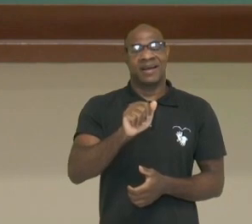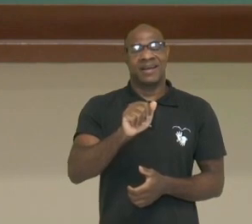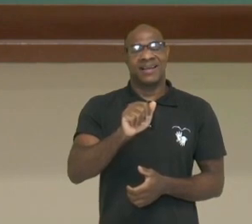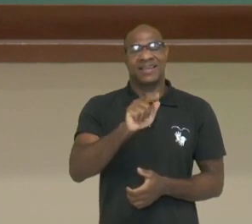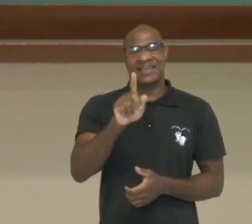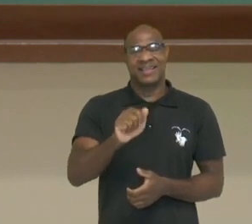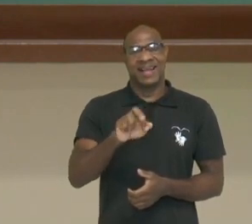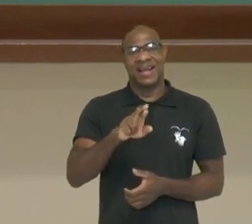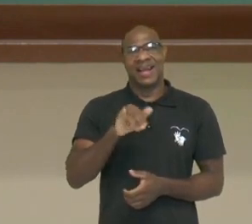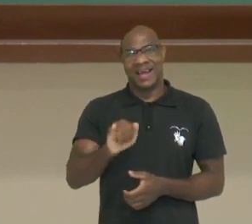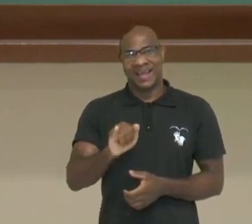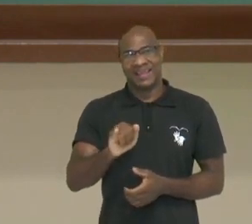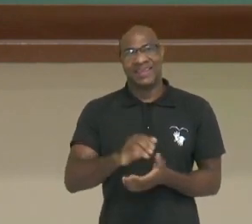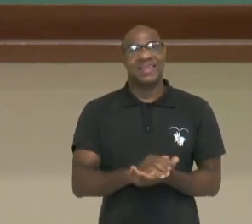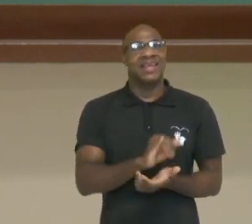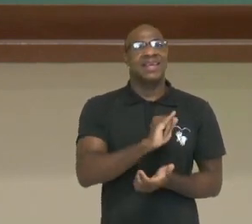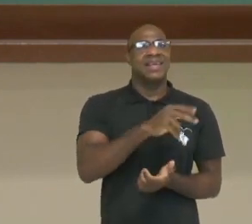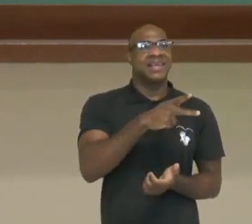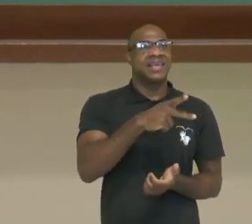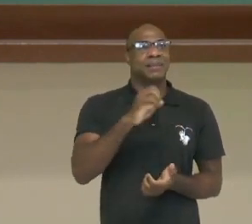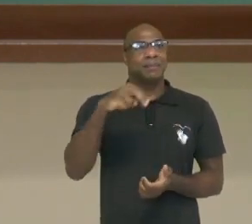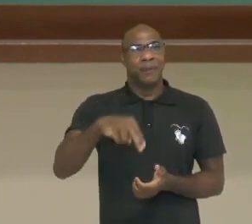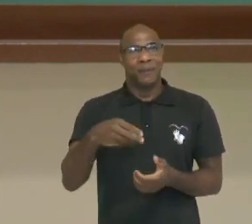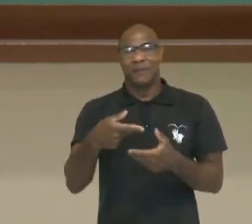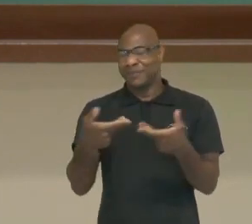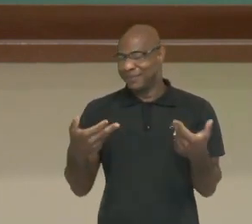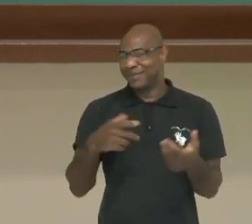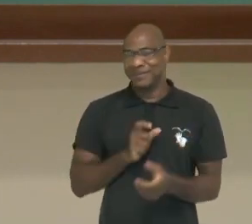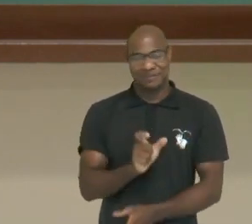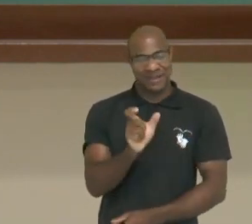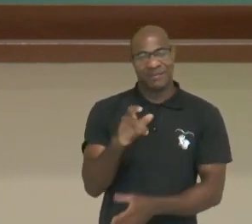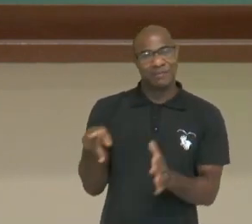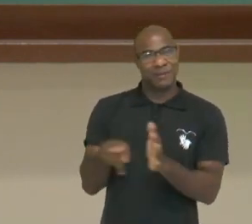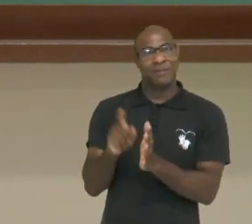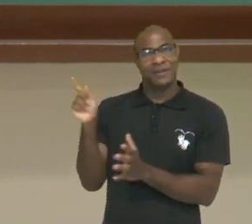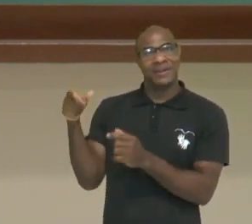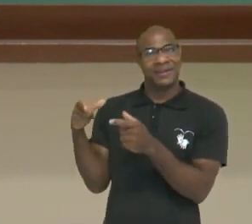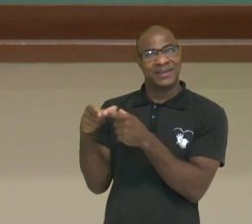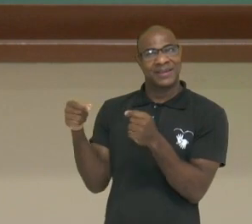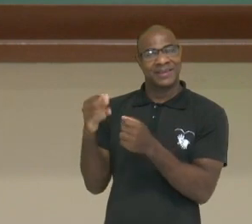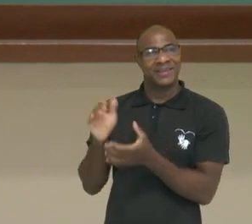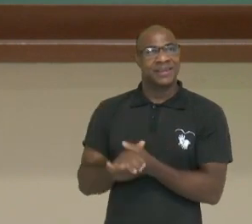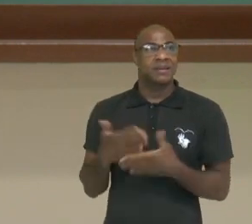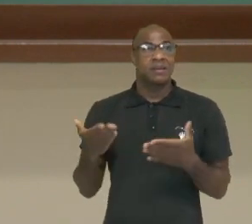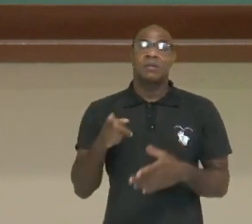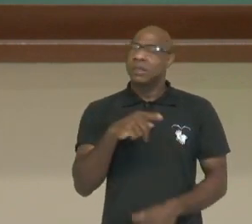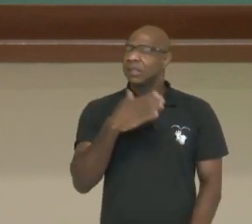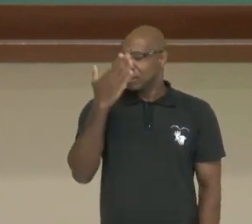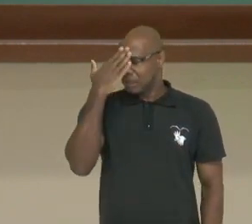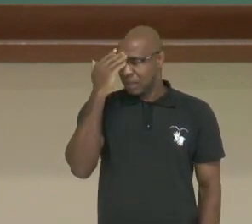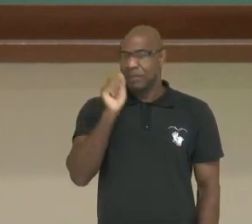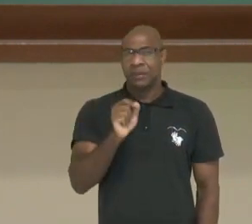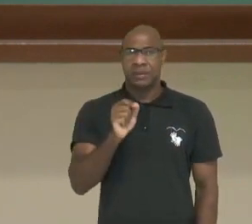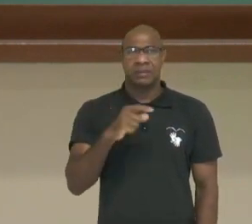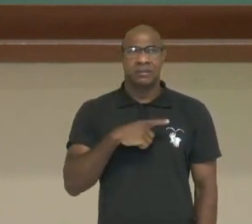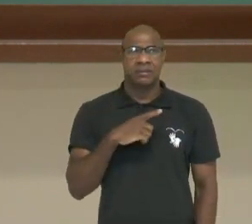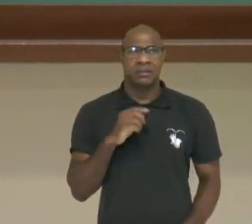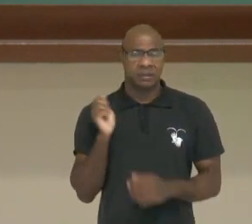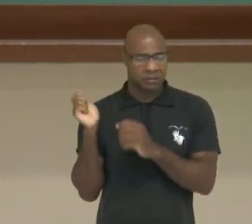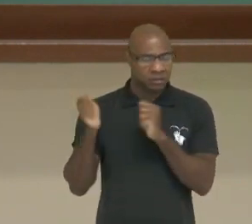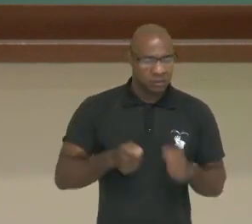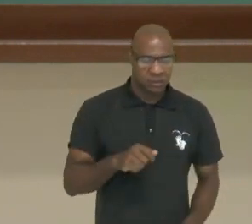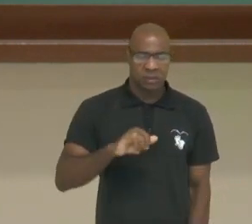né, que tem uma outra pronúncia, mas vocês devem saber que quando a gente fala de judô, as